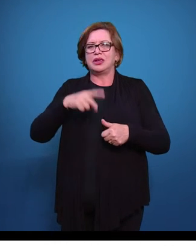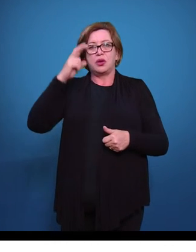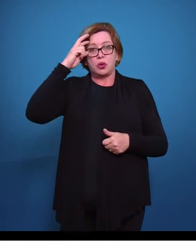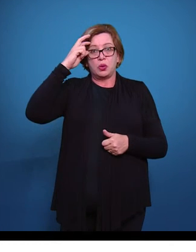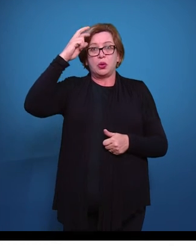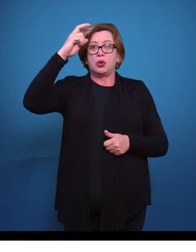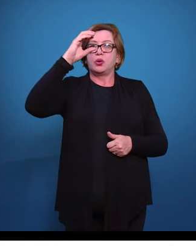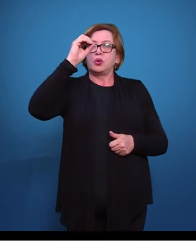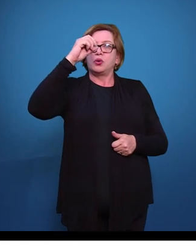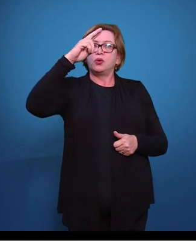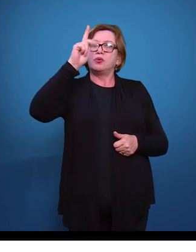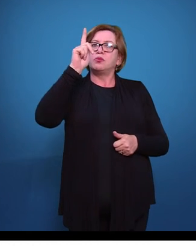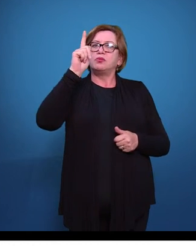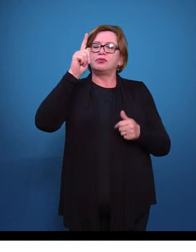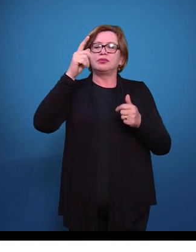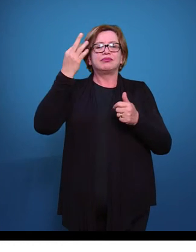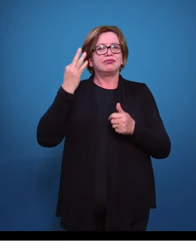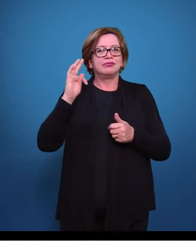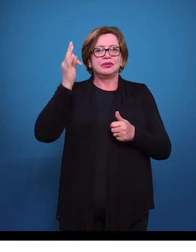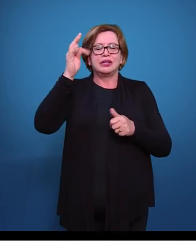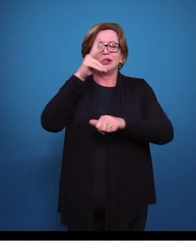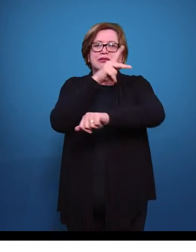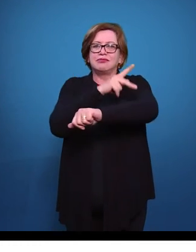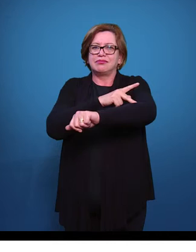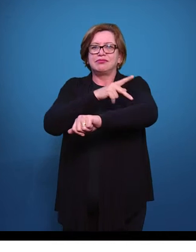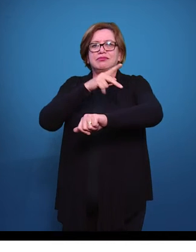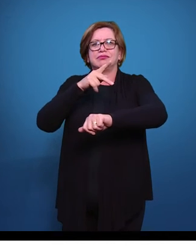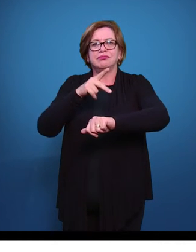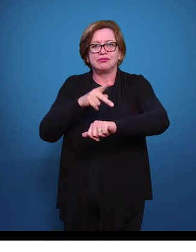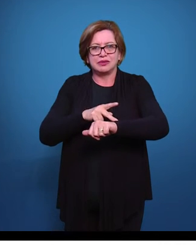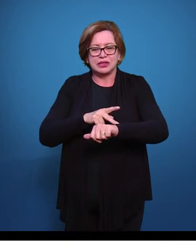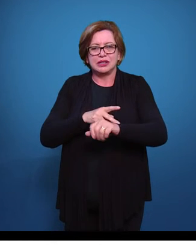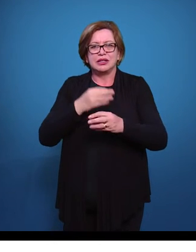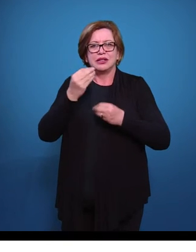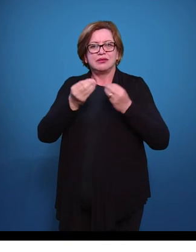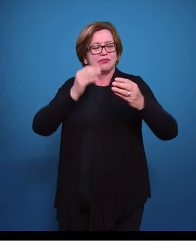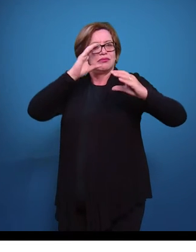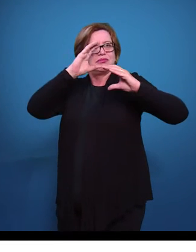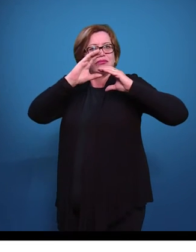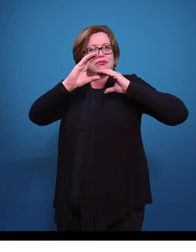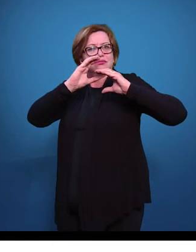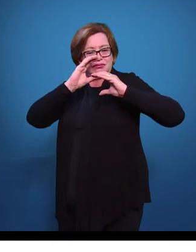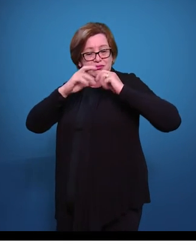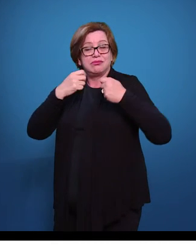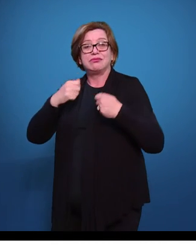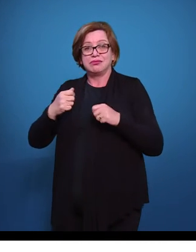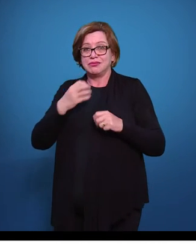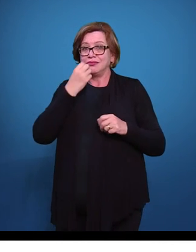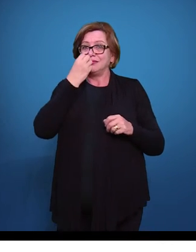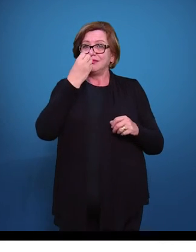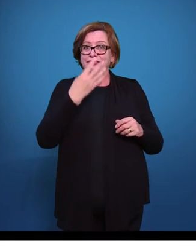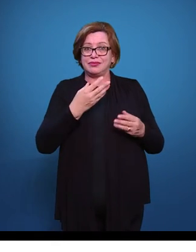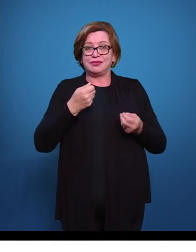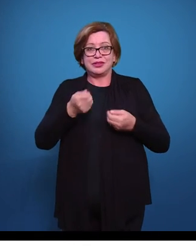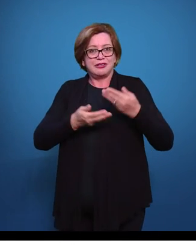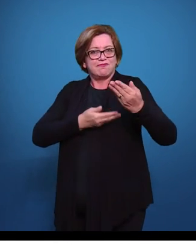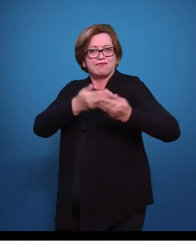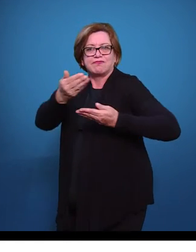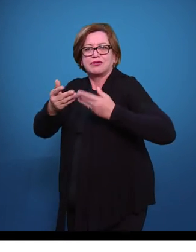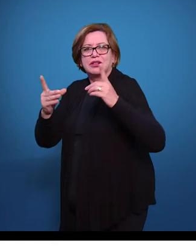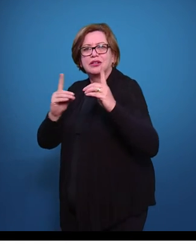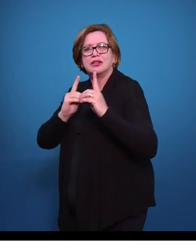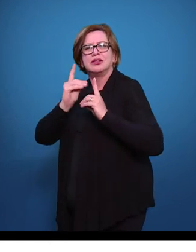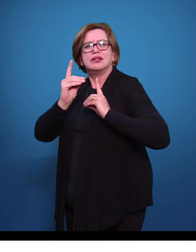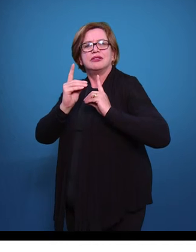competências técnicas pedagógicas às comunicativas em que ele deve estabelecer um diálogo